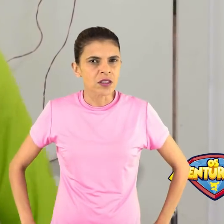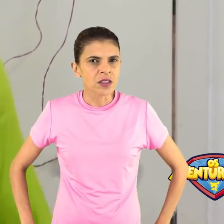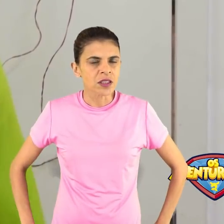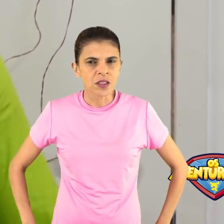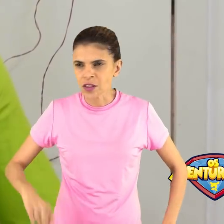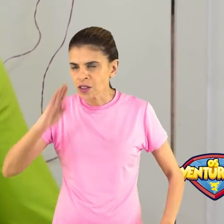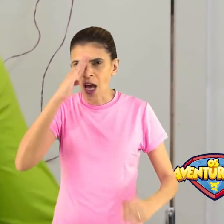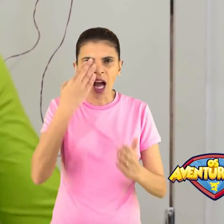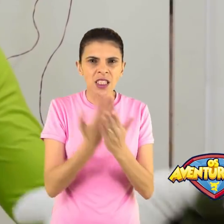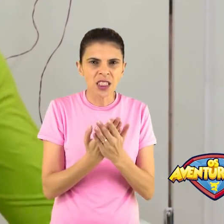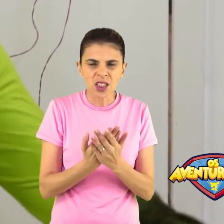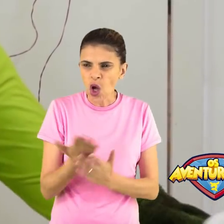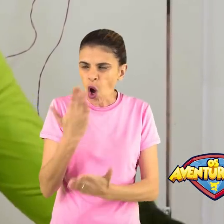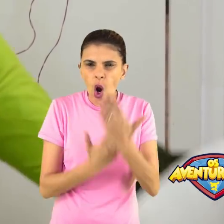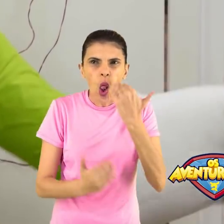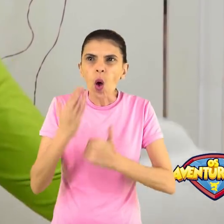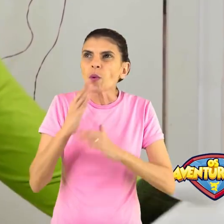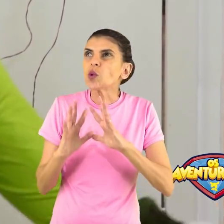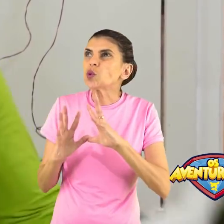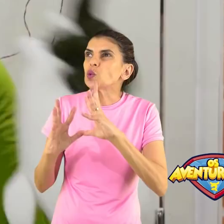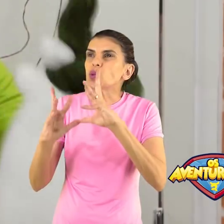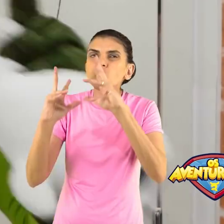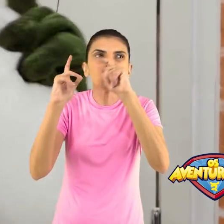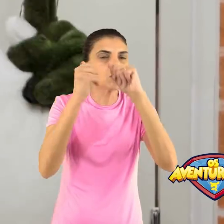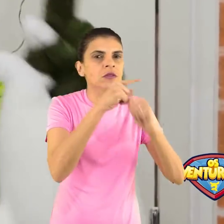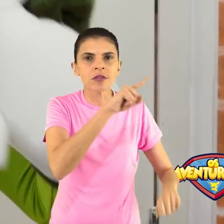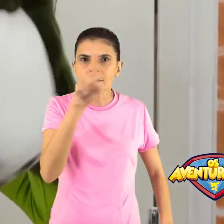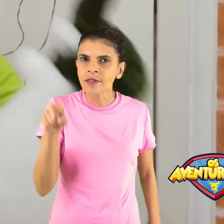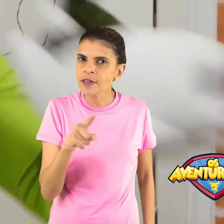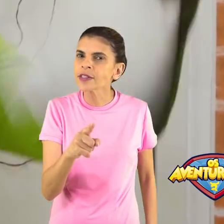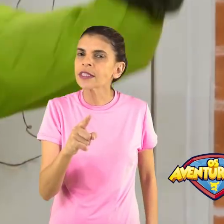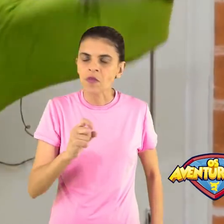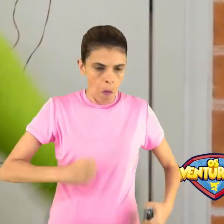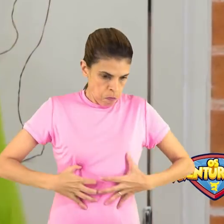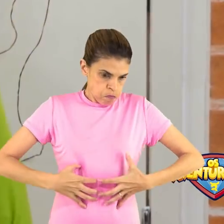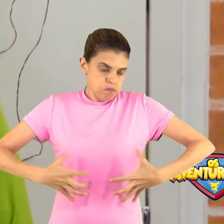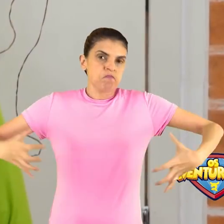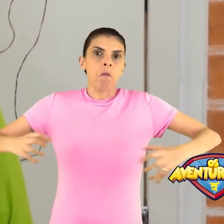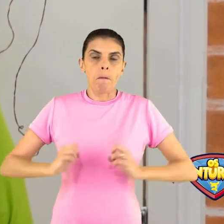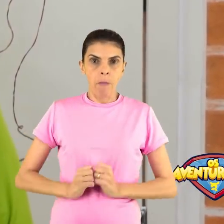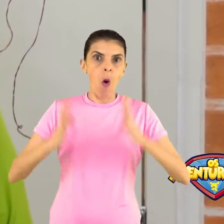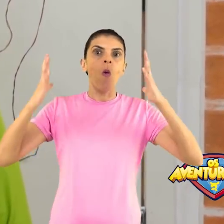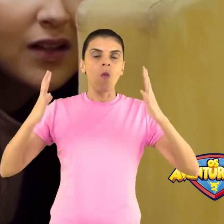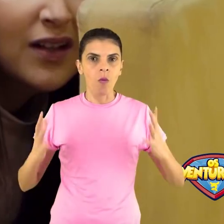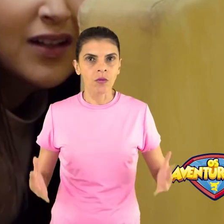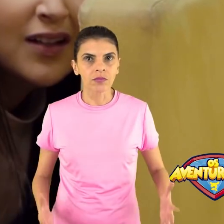Eu não acredito que você já comeu tudo! Desse jeito você vai explodir!